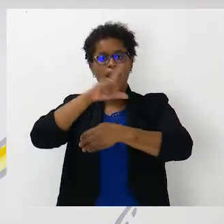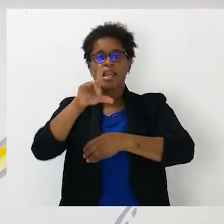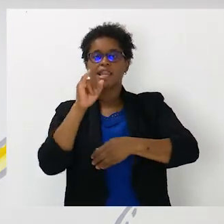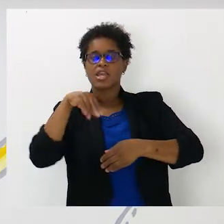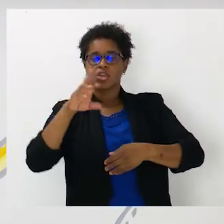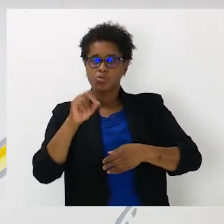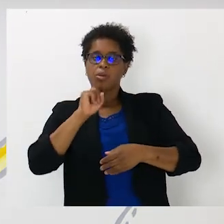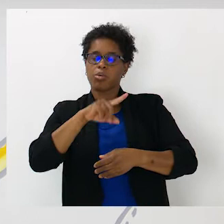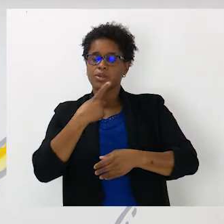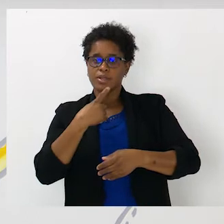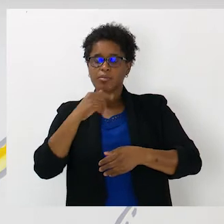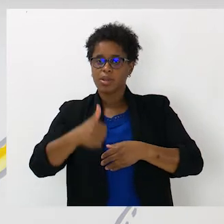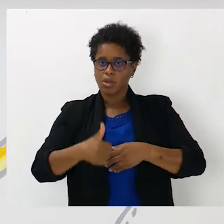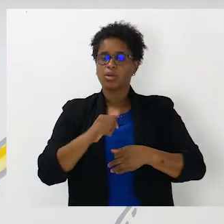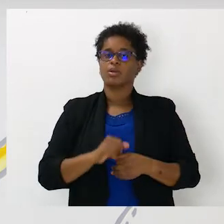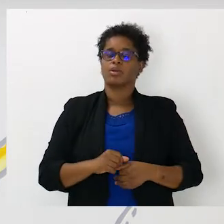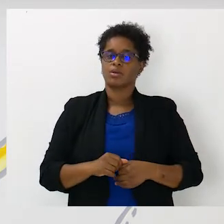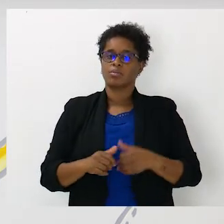E também os corpos